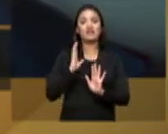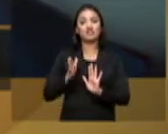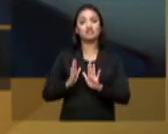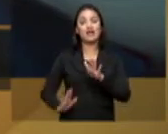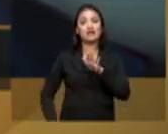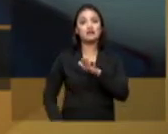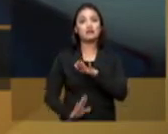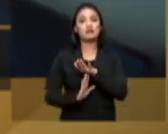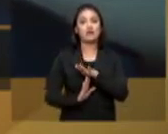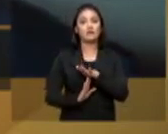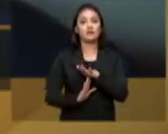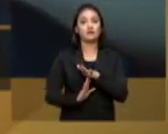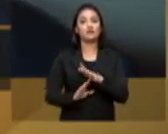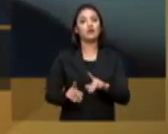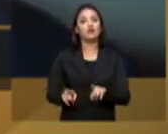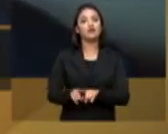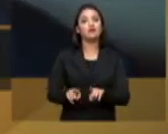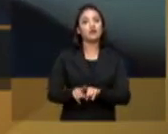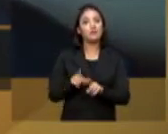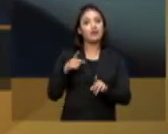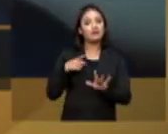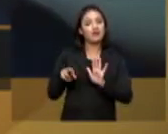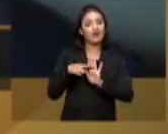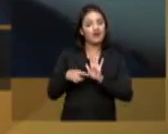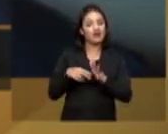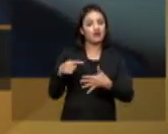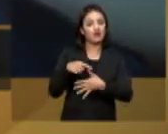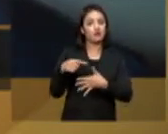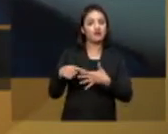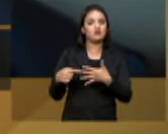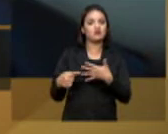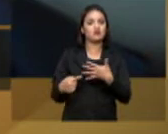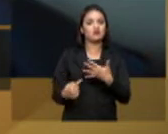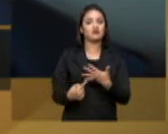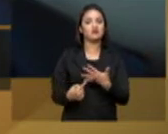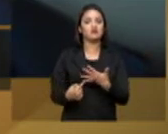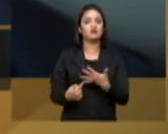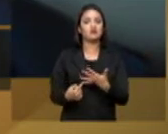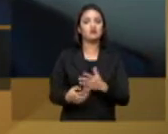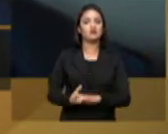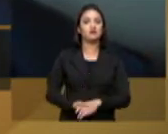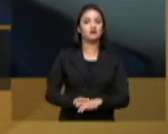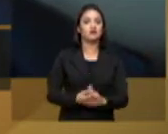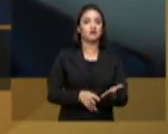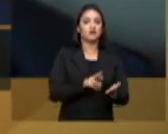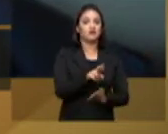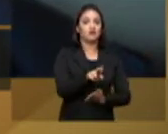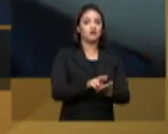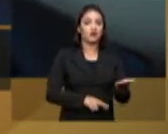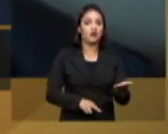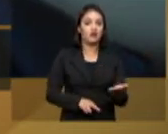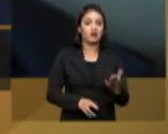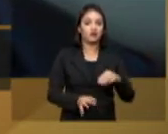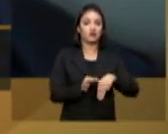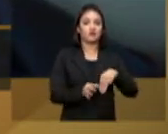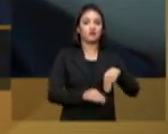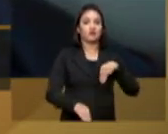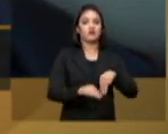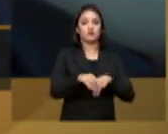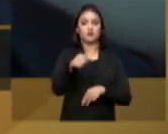e também estabelecido parâmetros. O relator, eminente ministro Edson